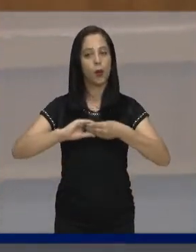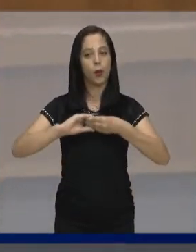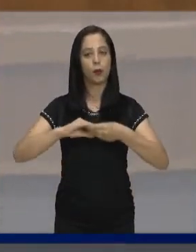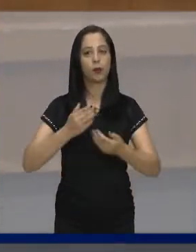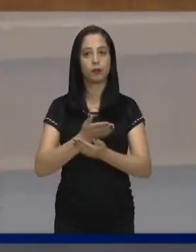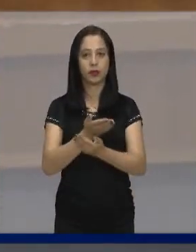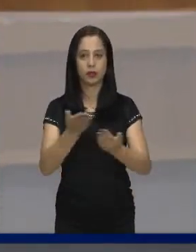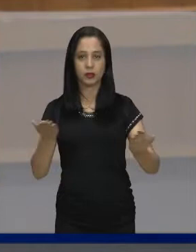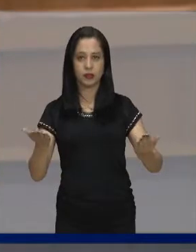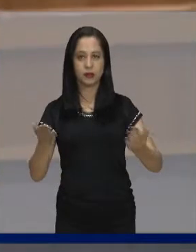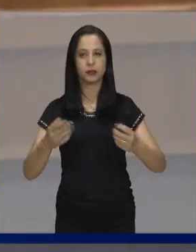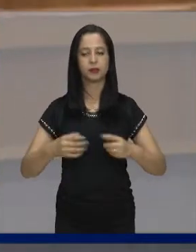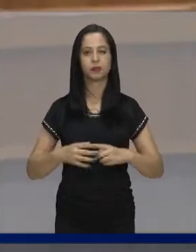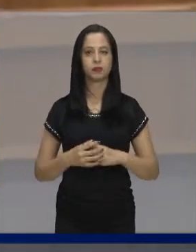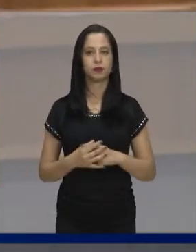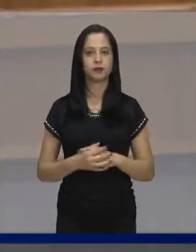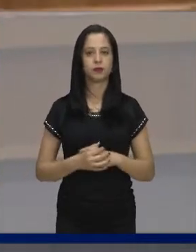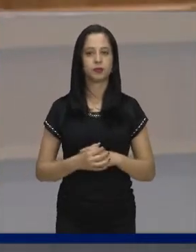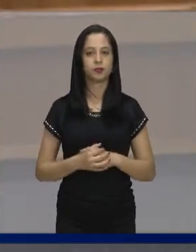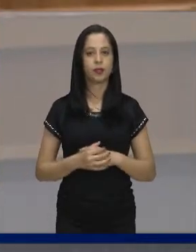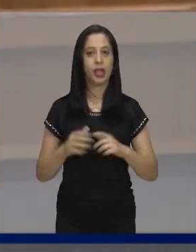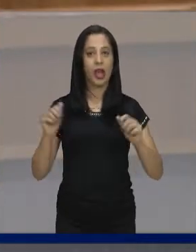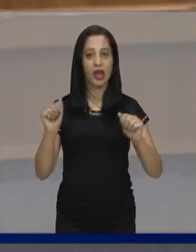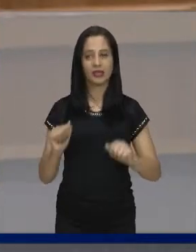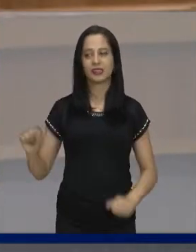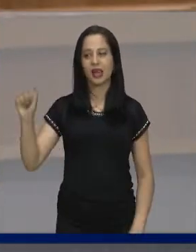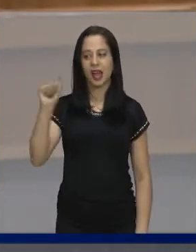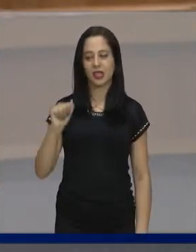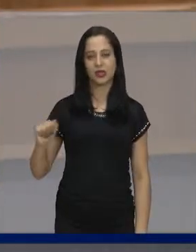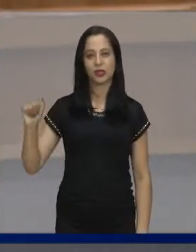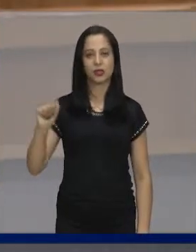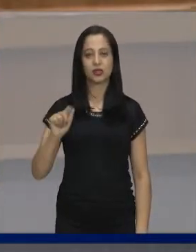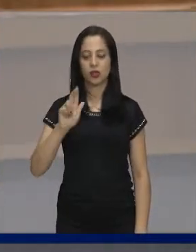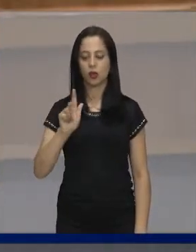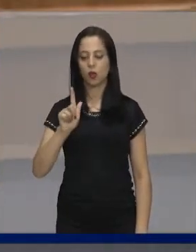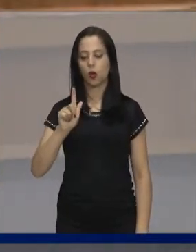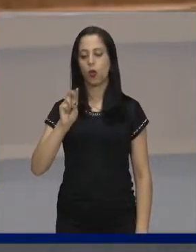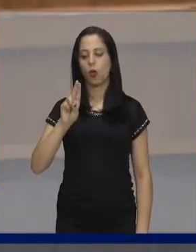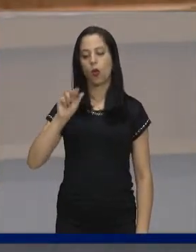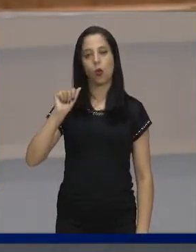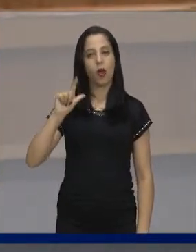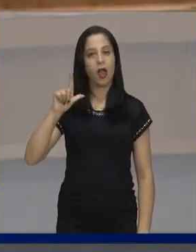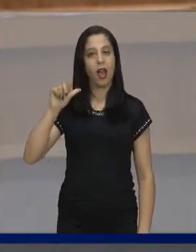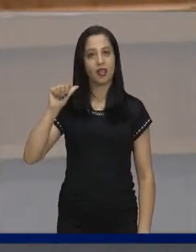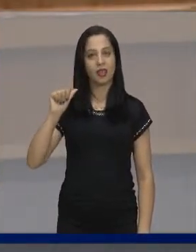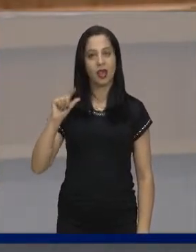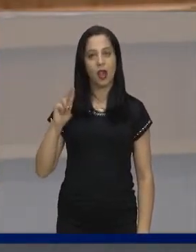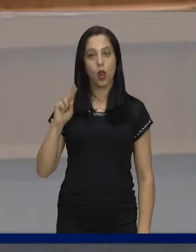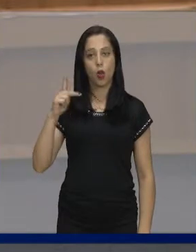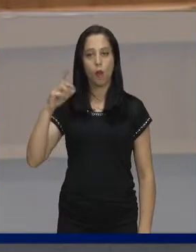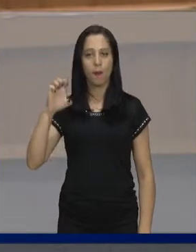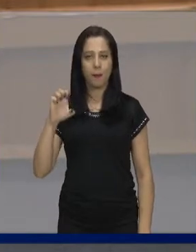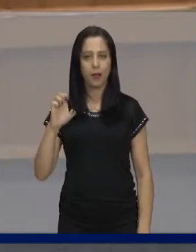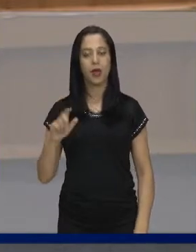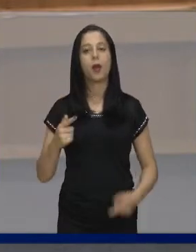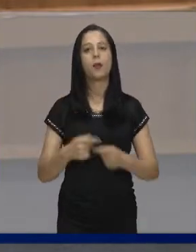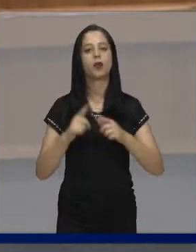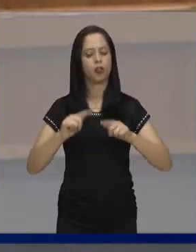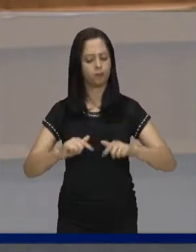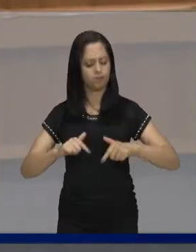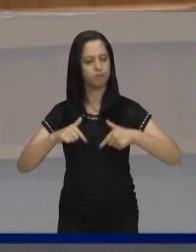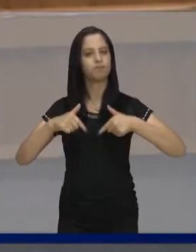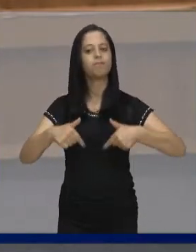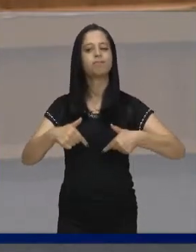os membros aí da Associação Guadalupe e parabenizar a iniciativa desse grande